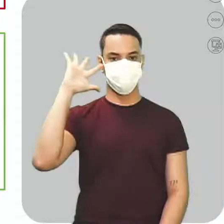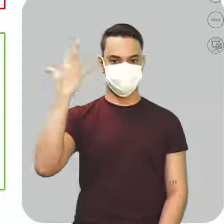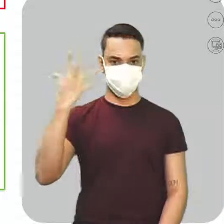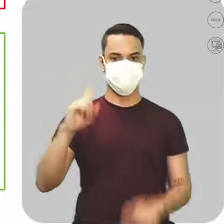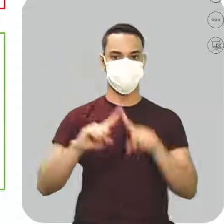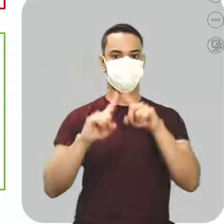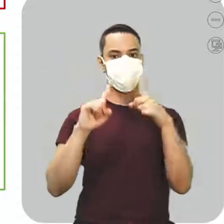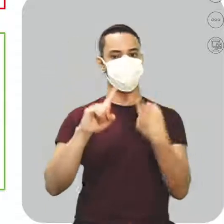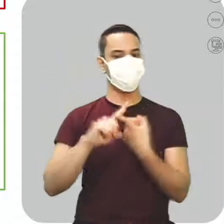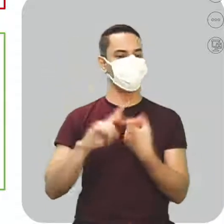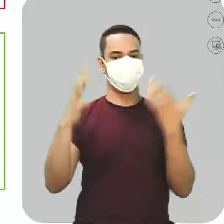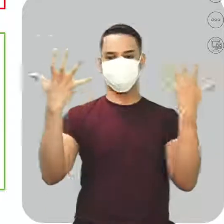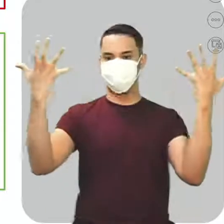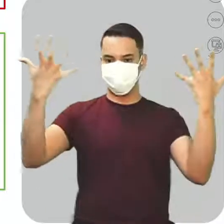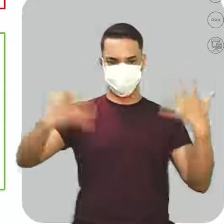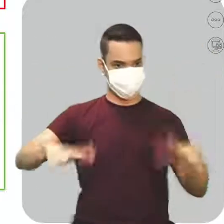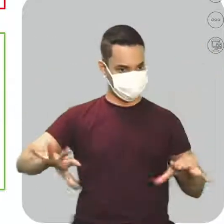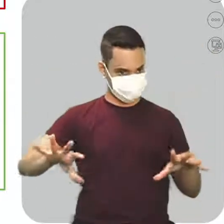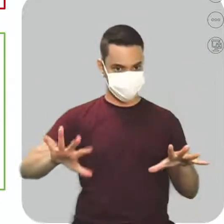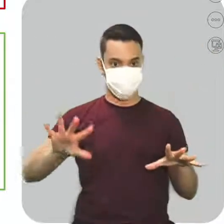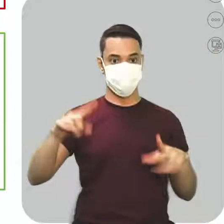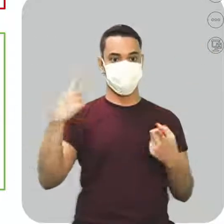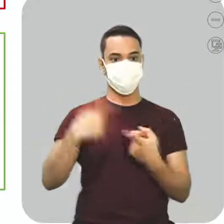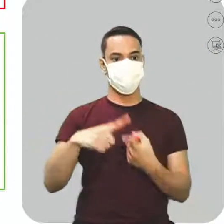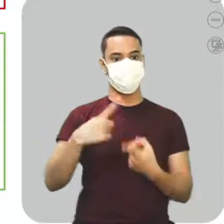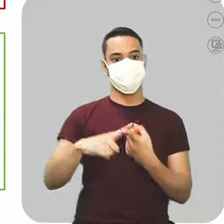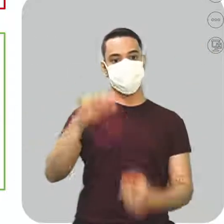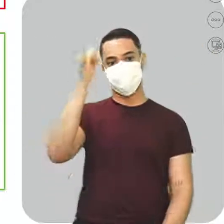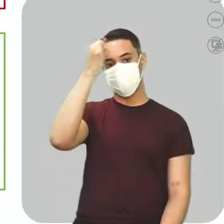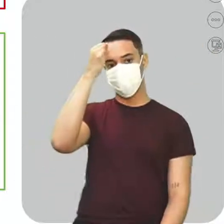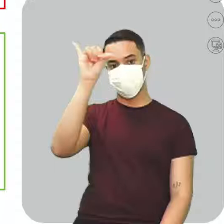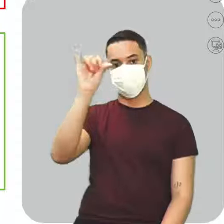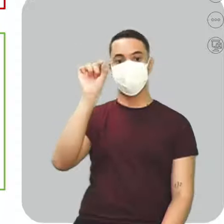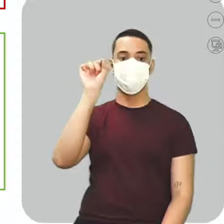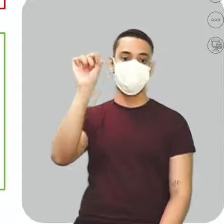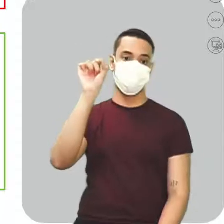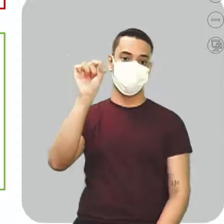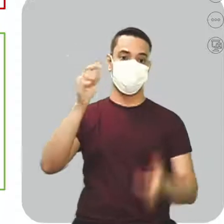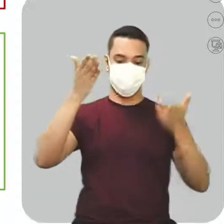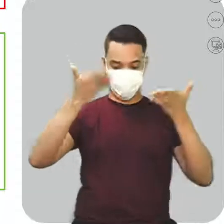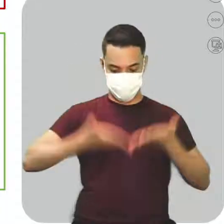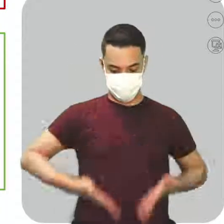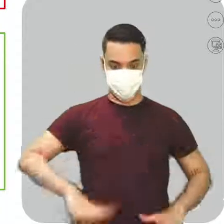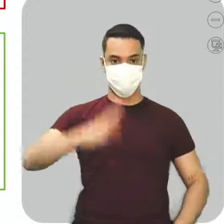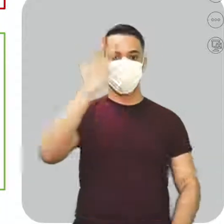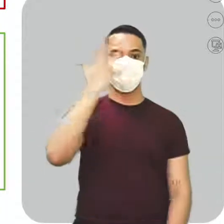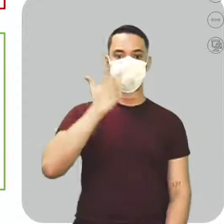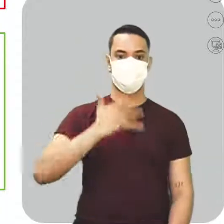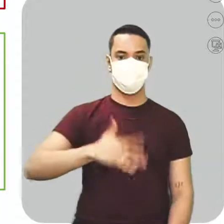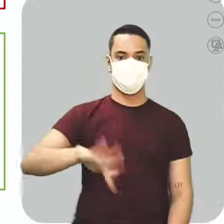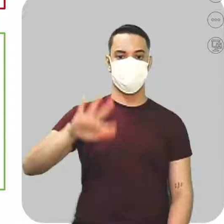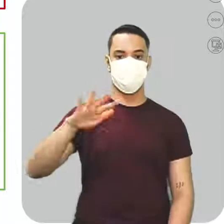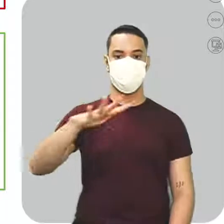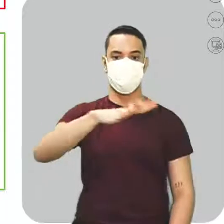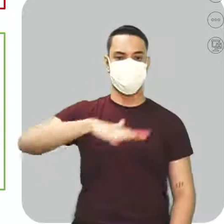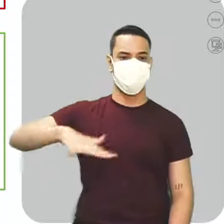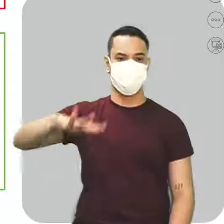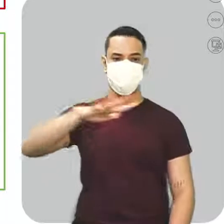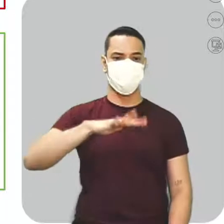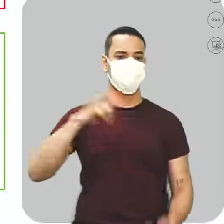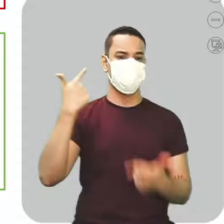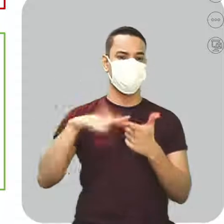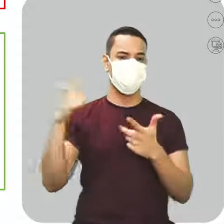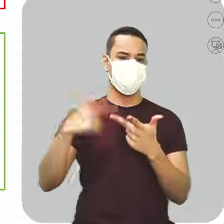gravidez indesejada que evita que uma criança nasça em meio a